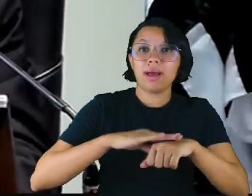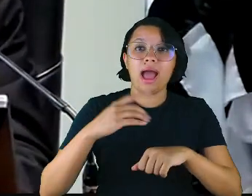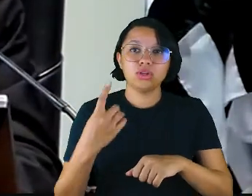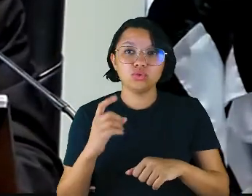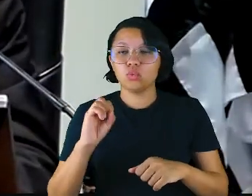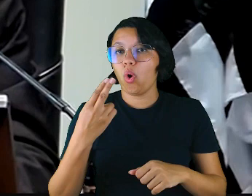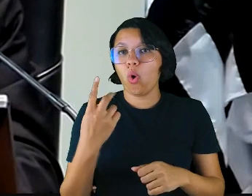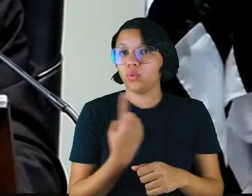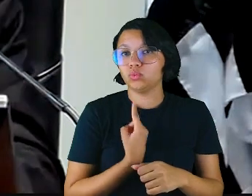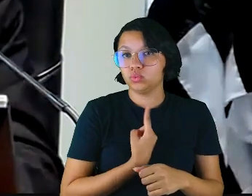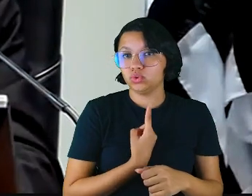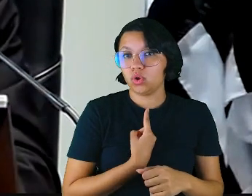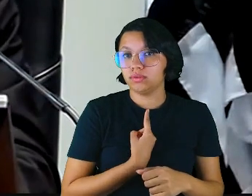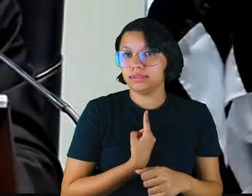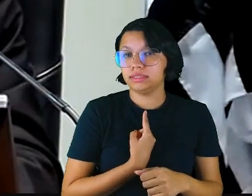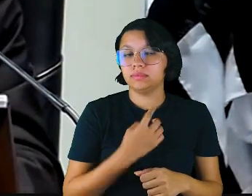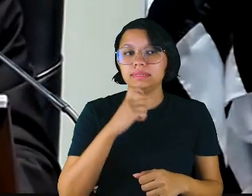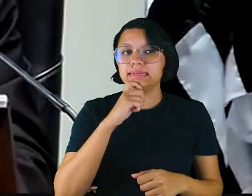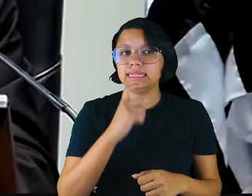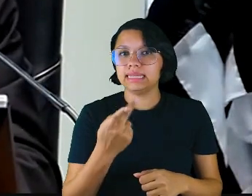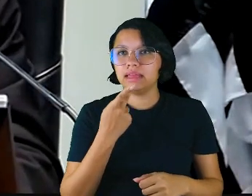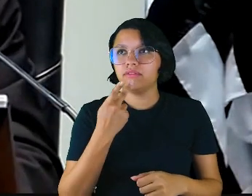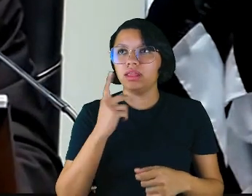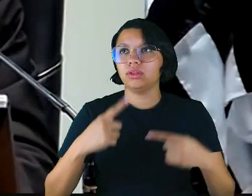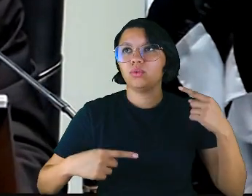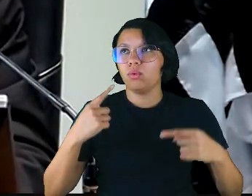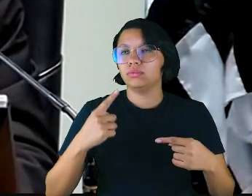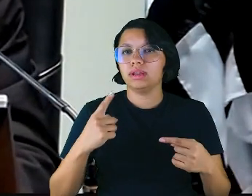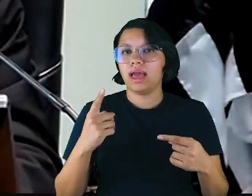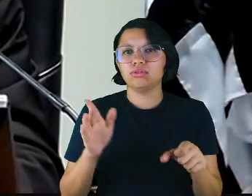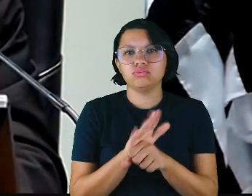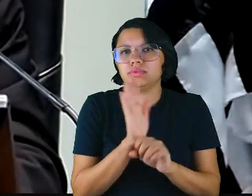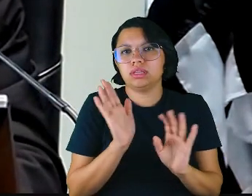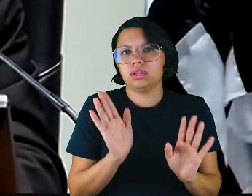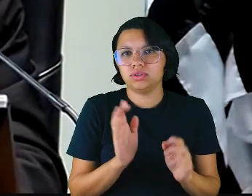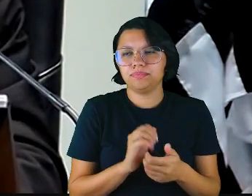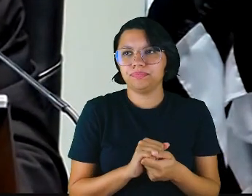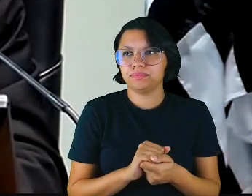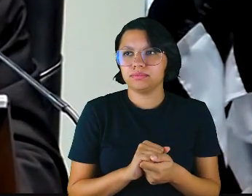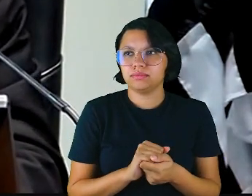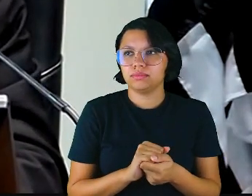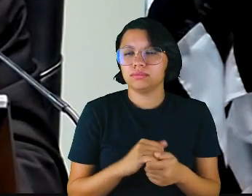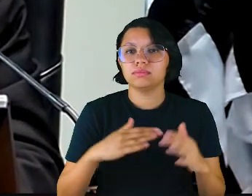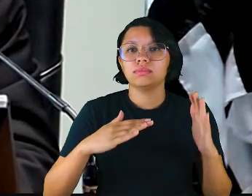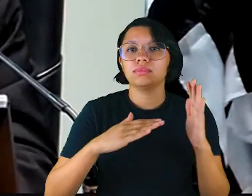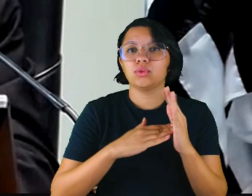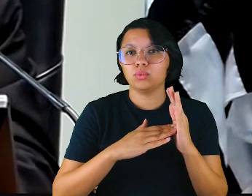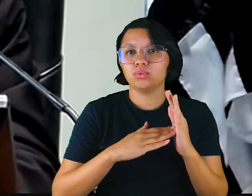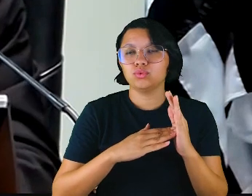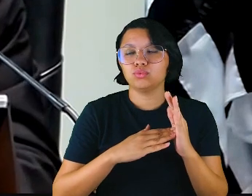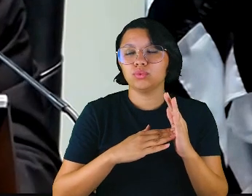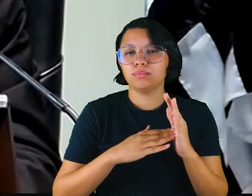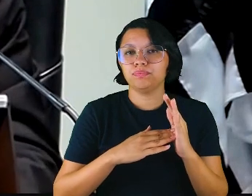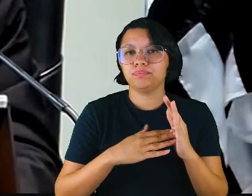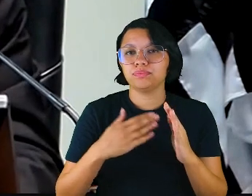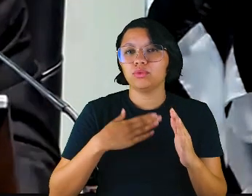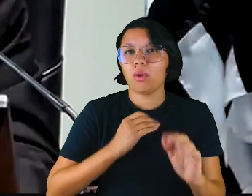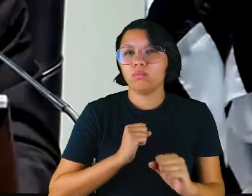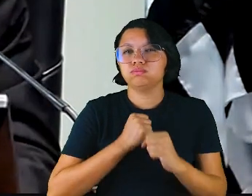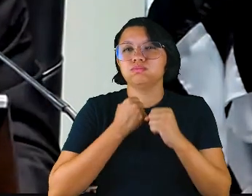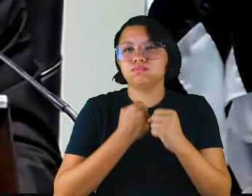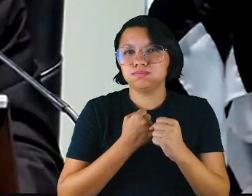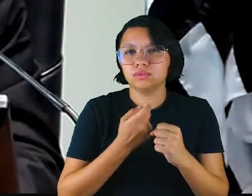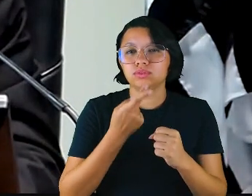se o início de prova sozinho e ninguém divergindo, ele se basta. E o último item aqui, pelo